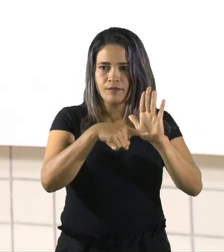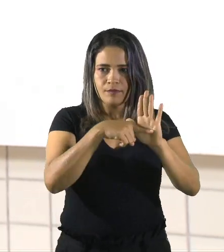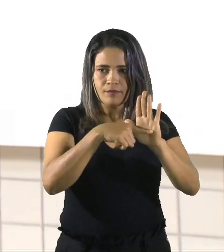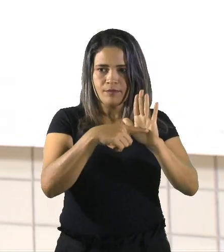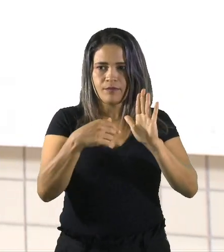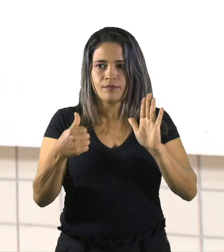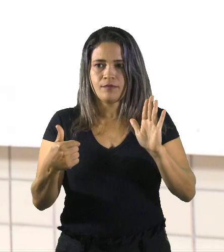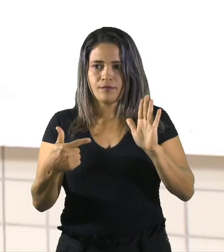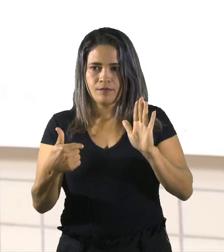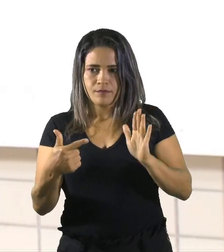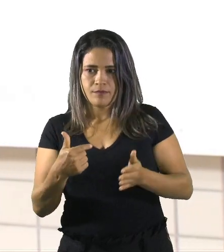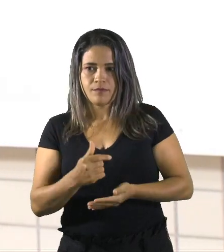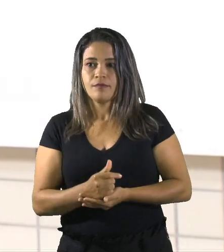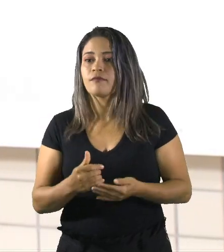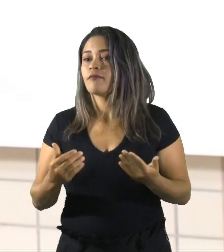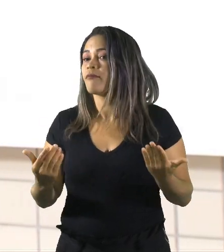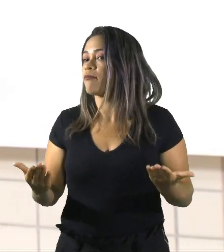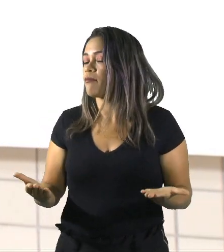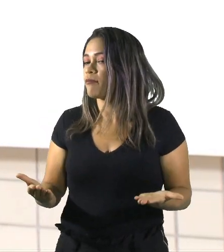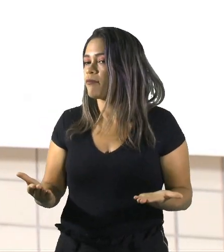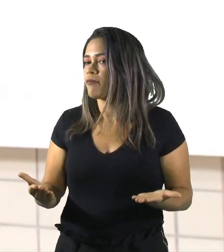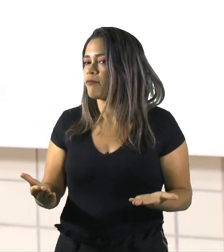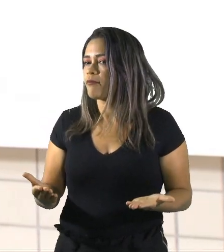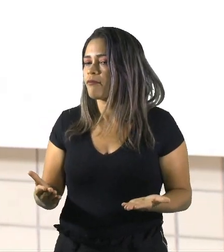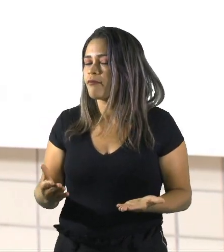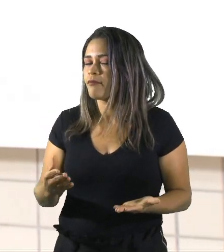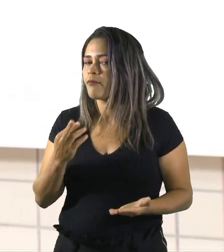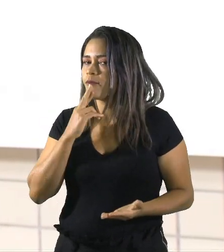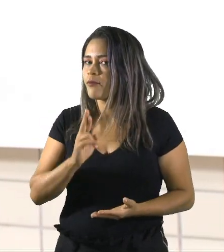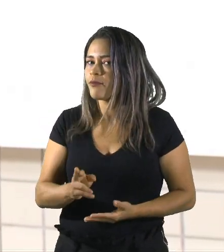22 menos 12 são 10.